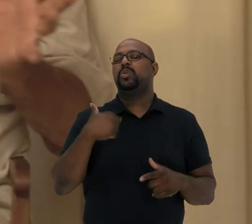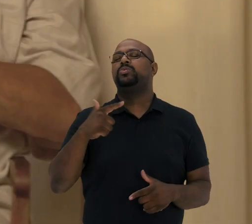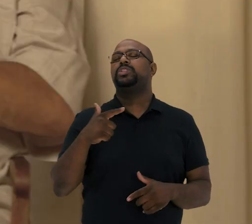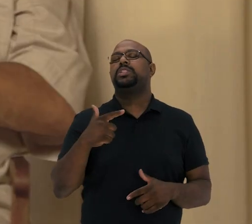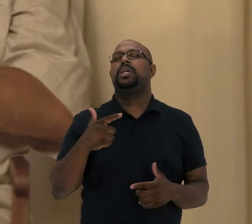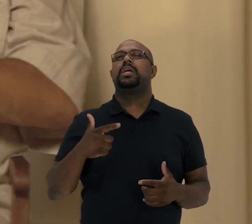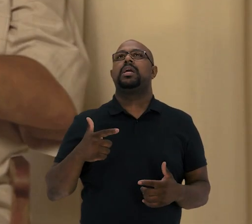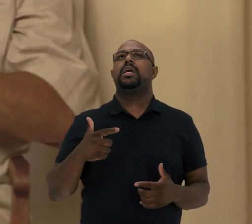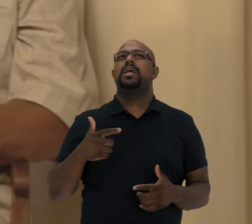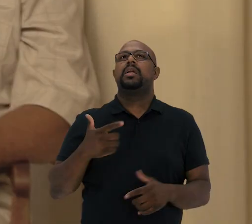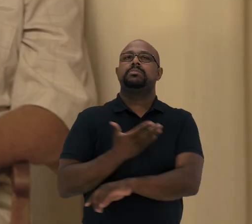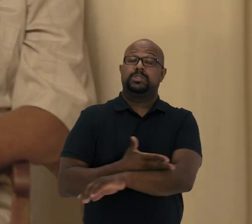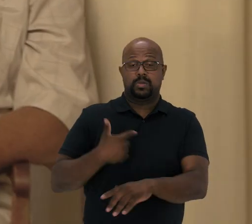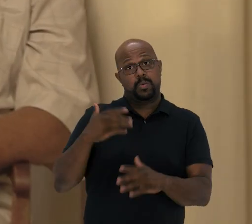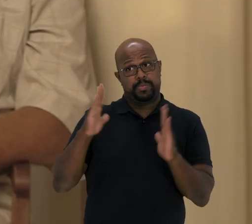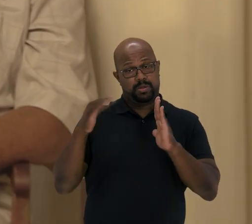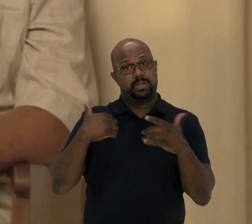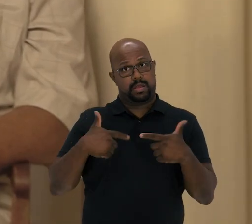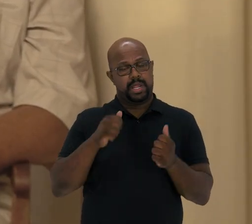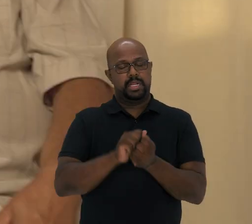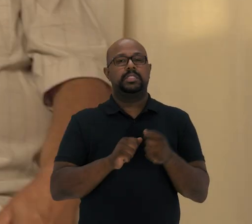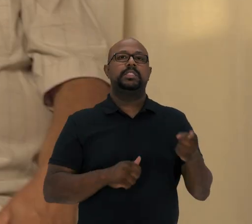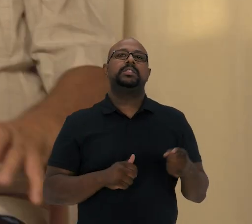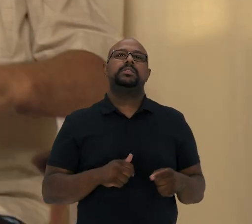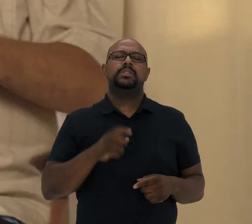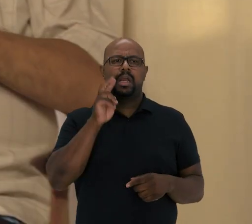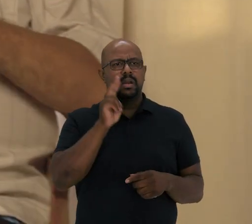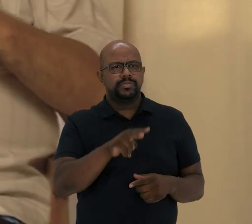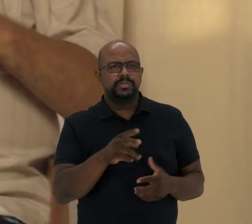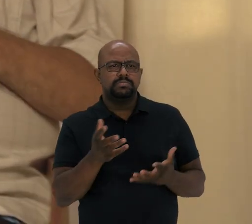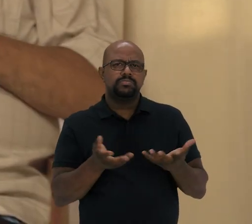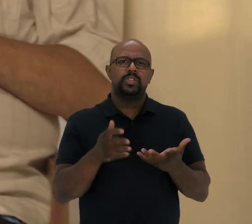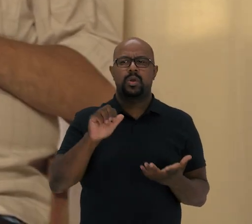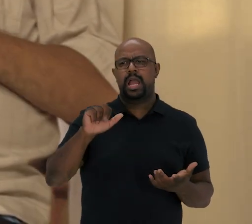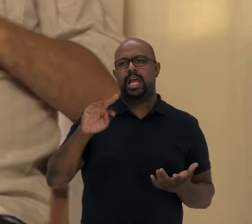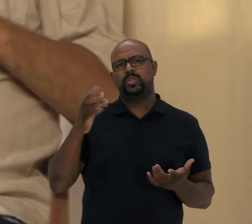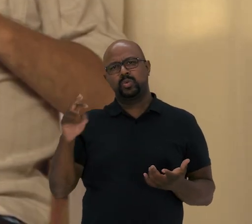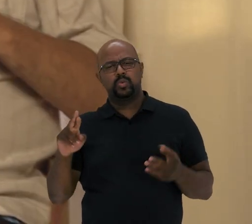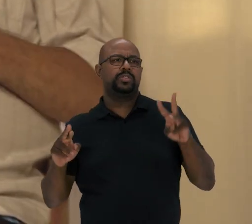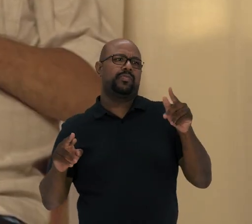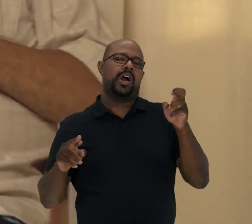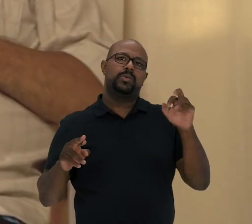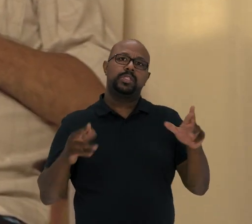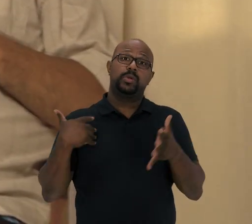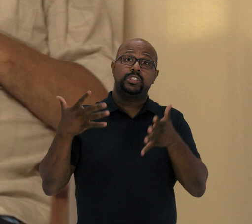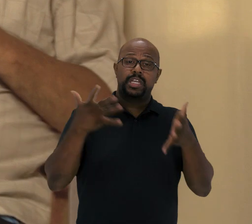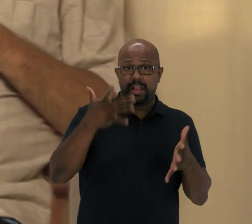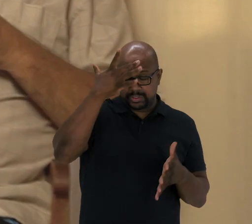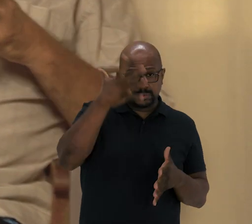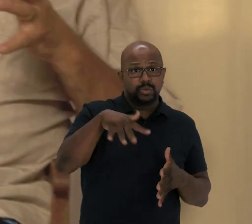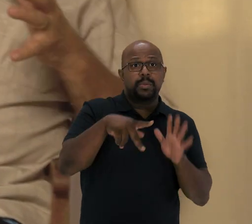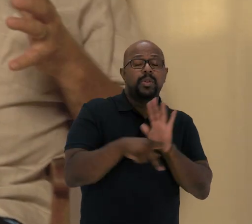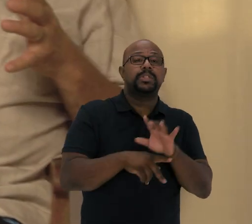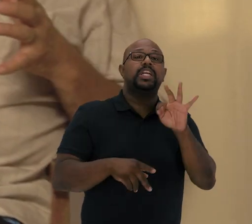não tinha no período em que eu estive ali. E aí eu via o movimento do seu Arthur, do seu Walter, quando chegava os